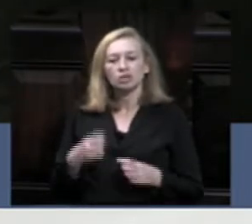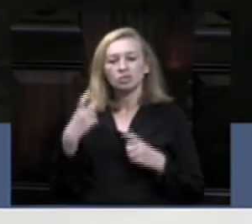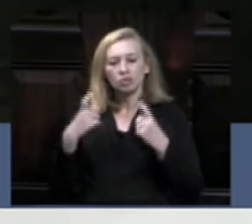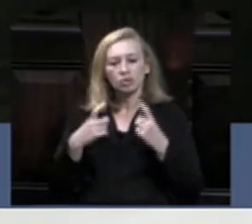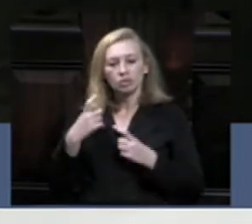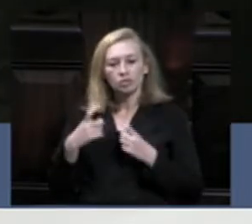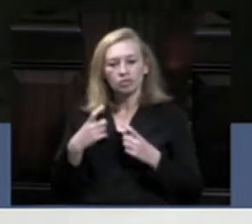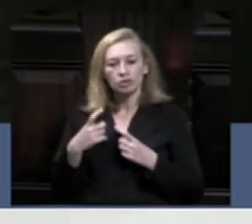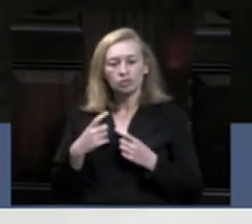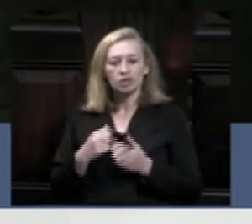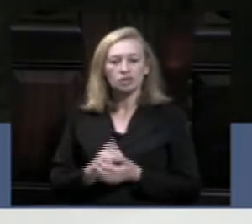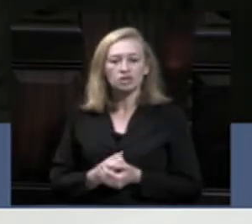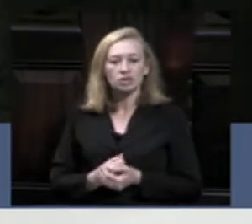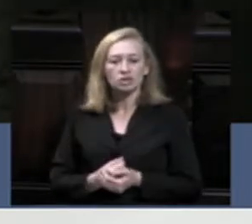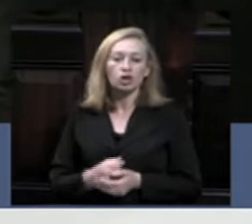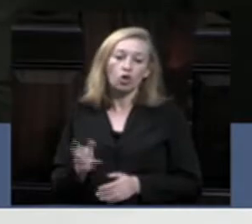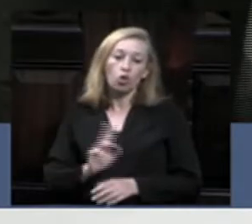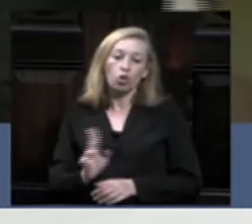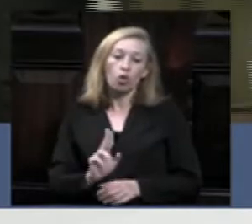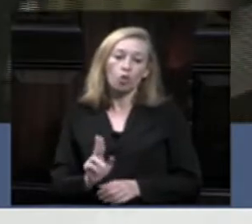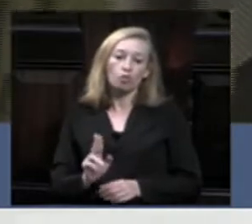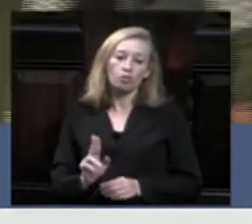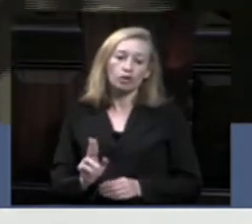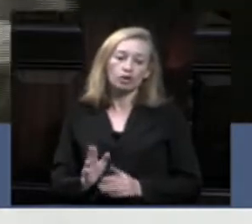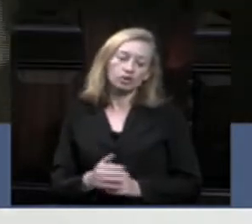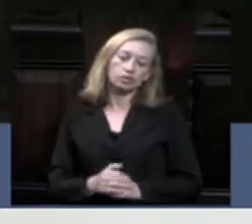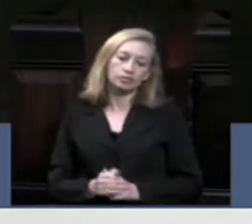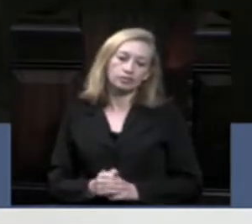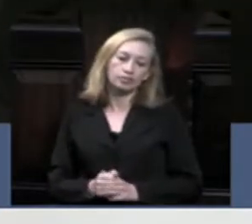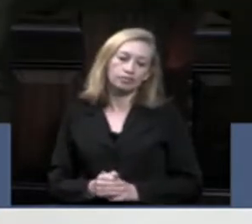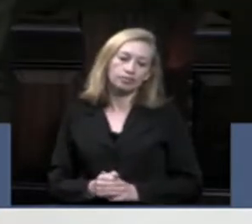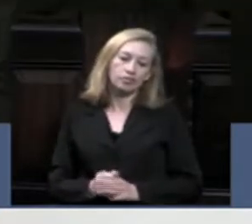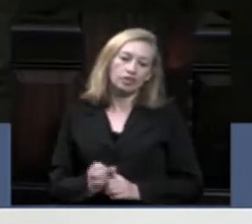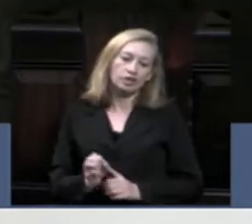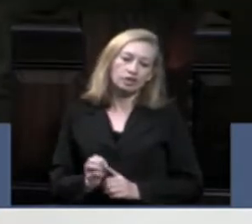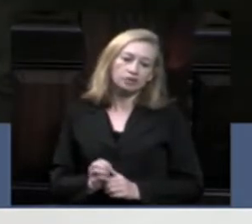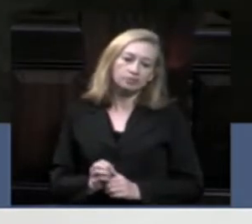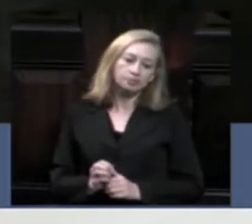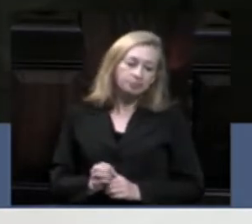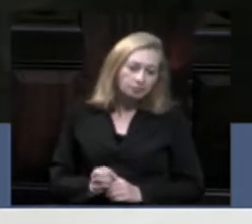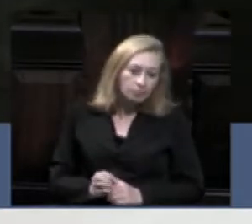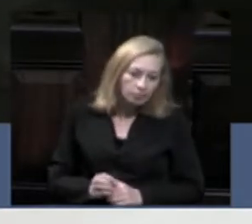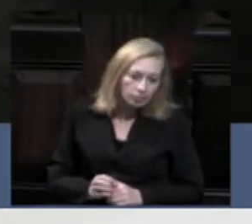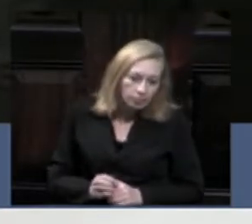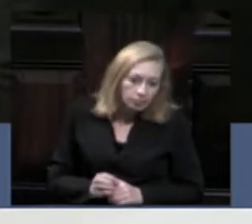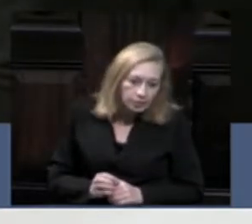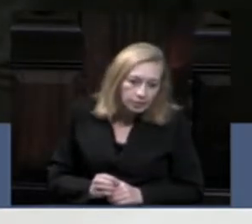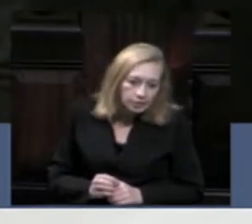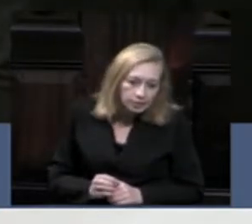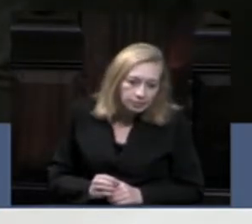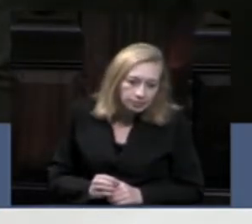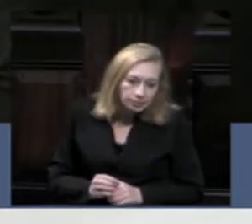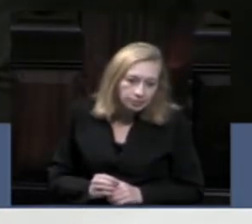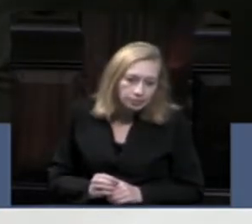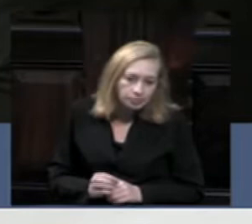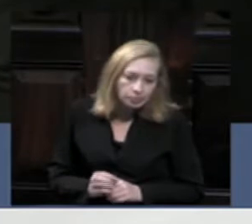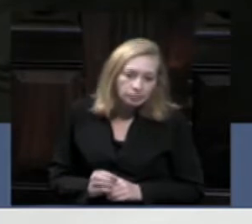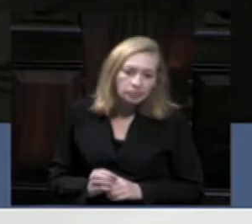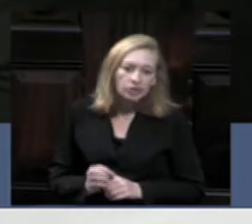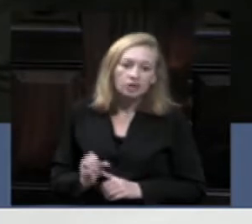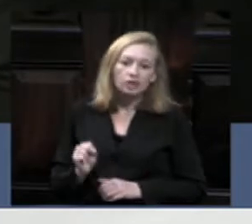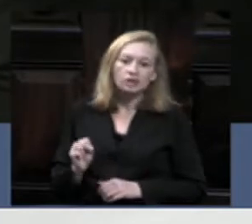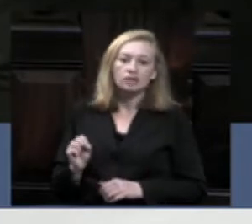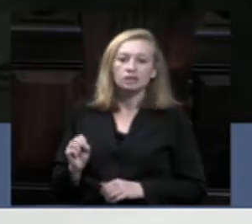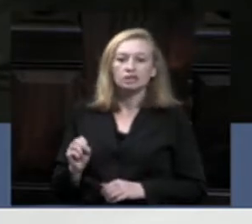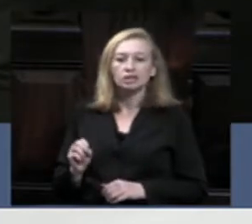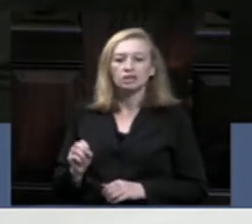que a questão do nome. O nome, sim, mas não para o parque, então a alternativa seria para a sede do parque